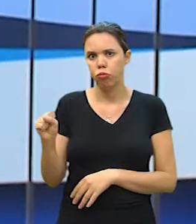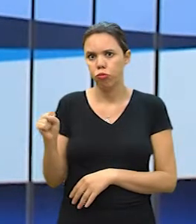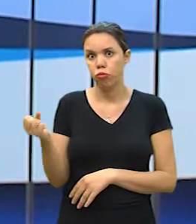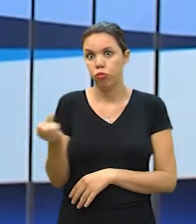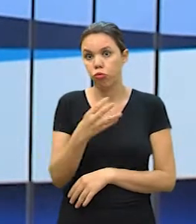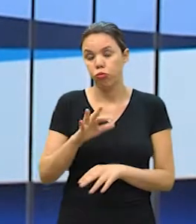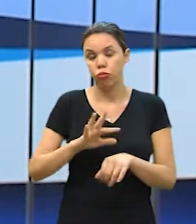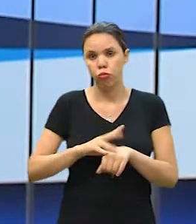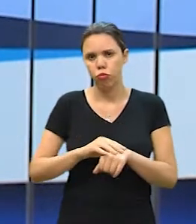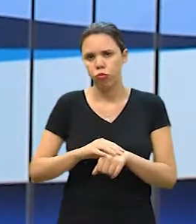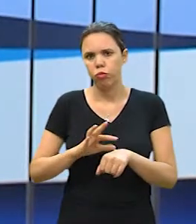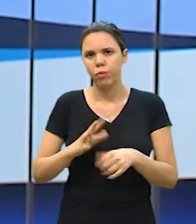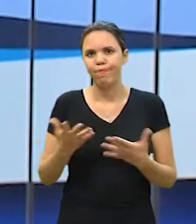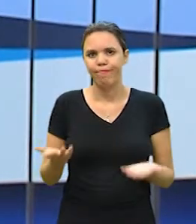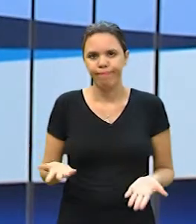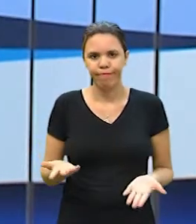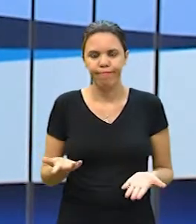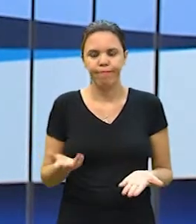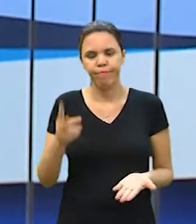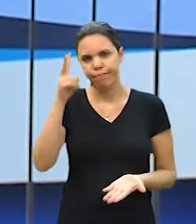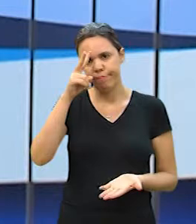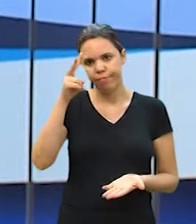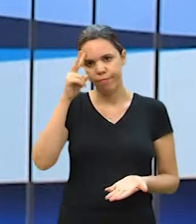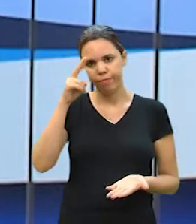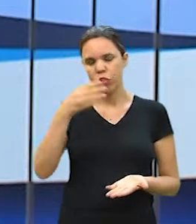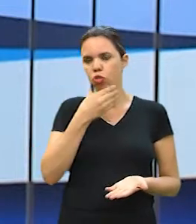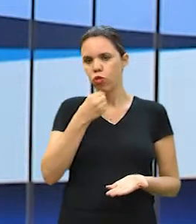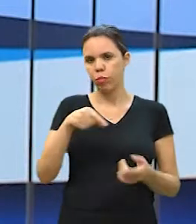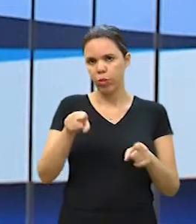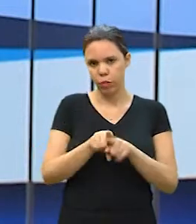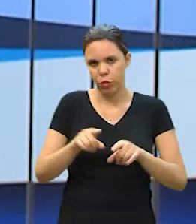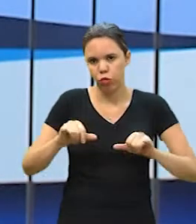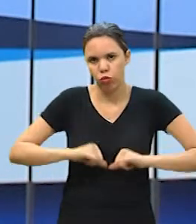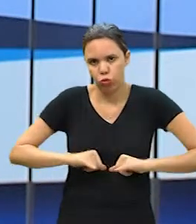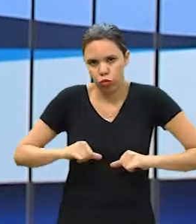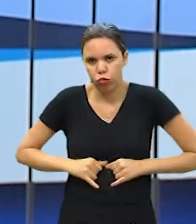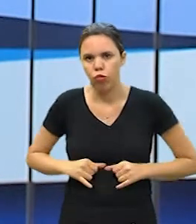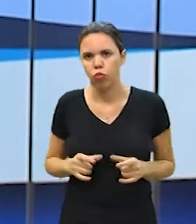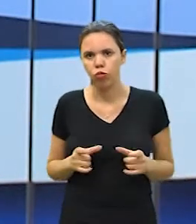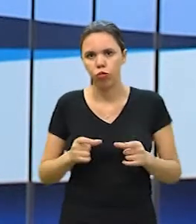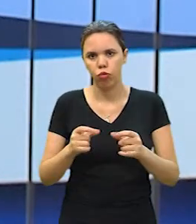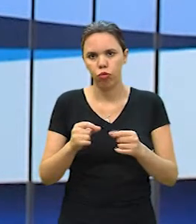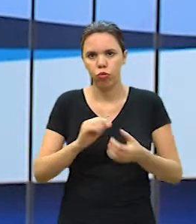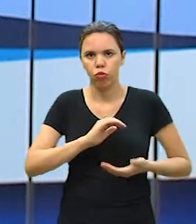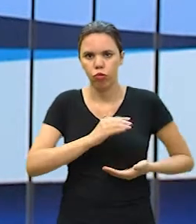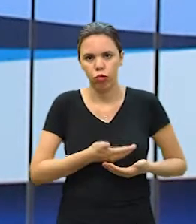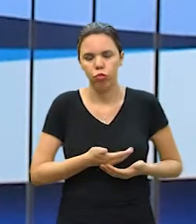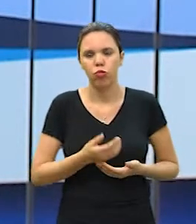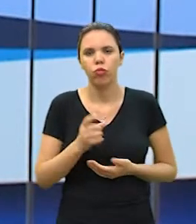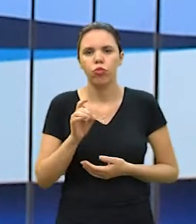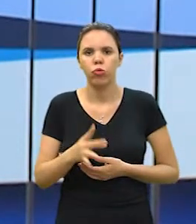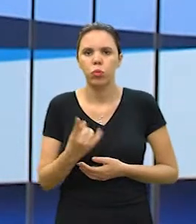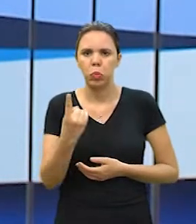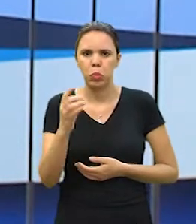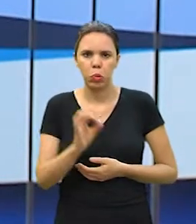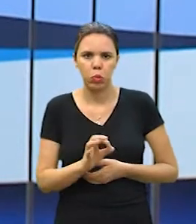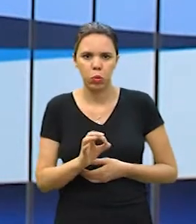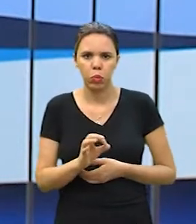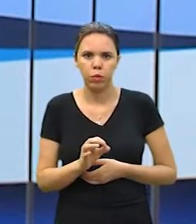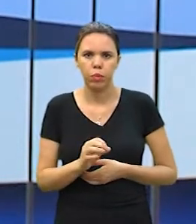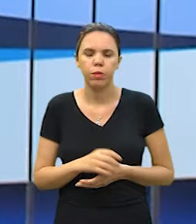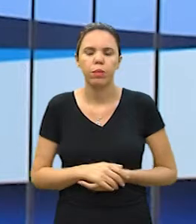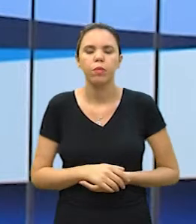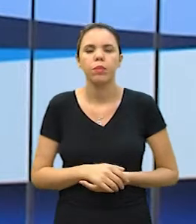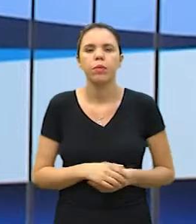66.280 novos casos da doença. Lembrando que os homens também sofrem do câncer de mama, mas em apenas 1%